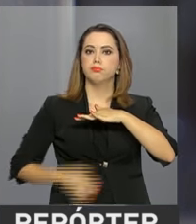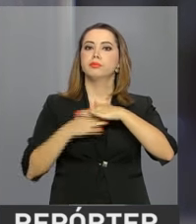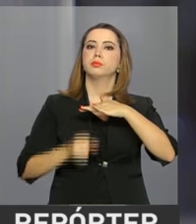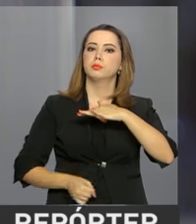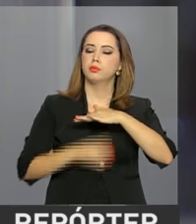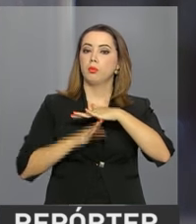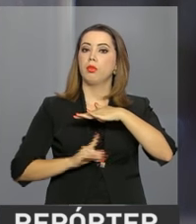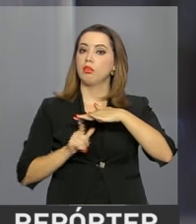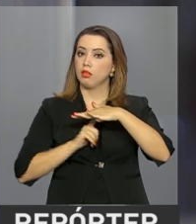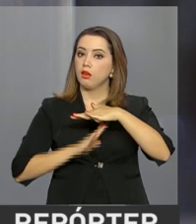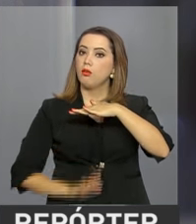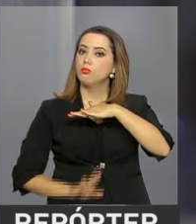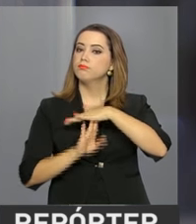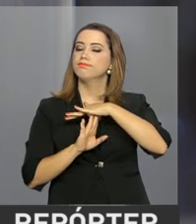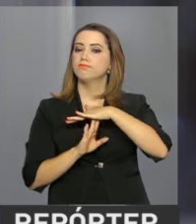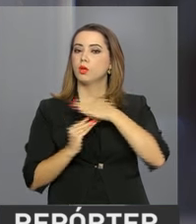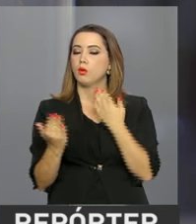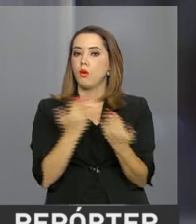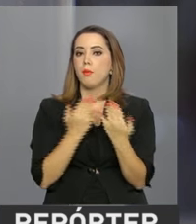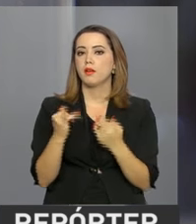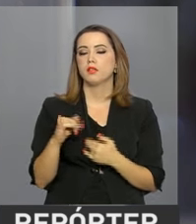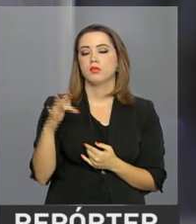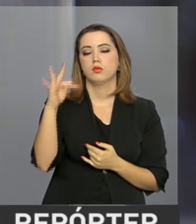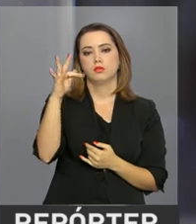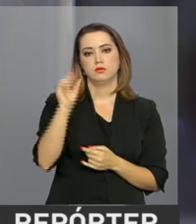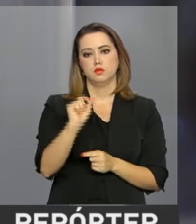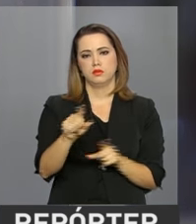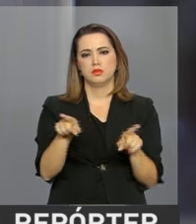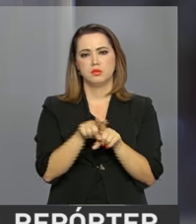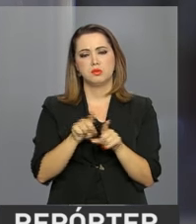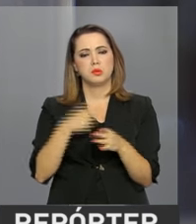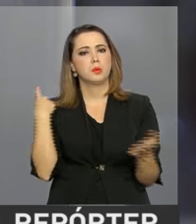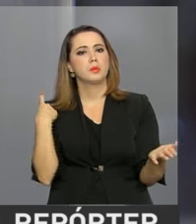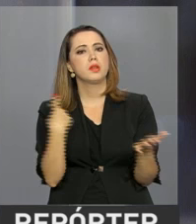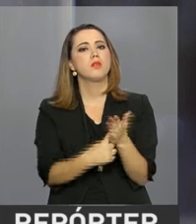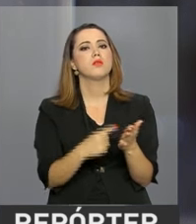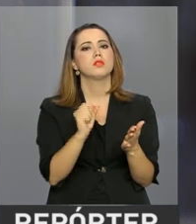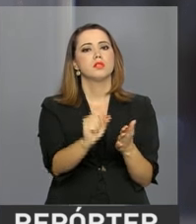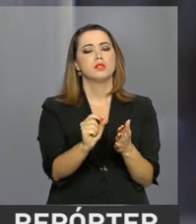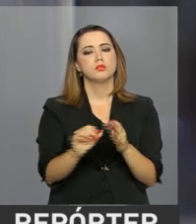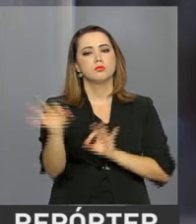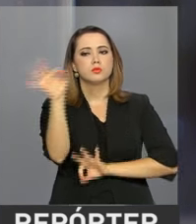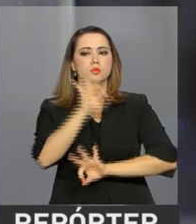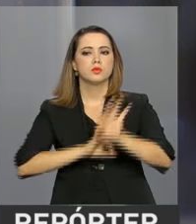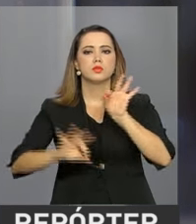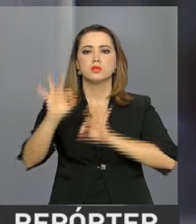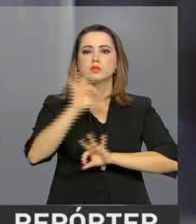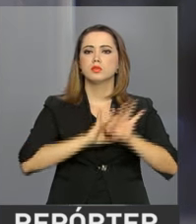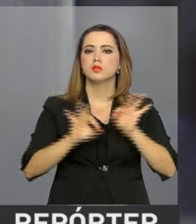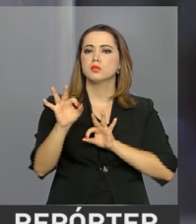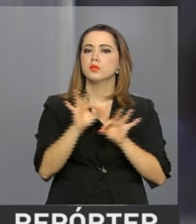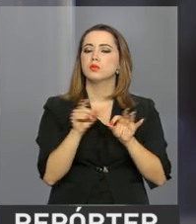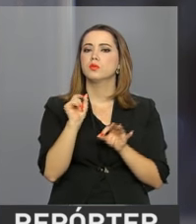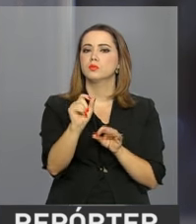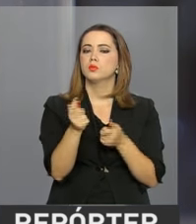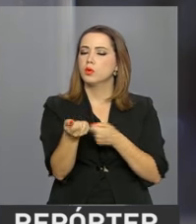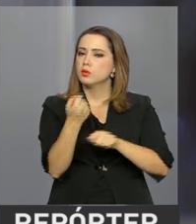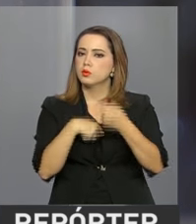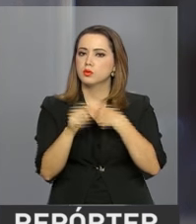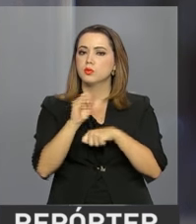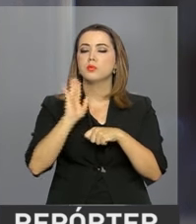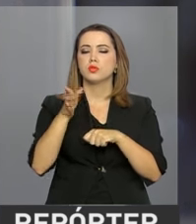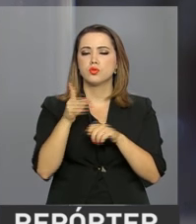nos próximos 20 anos ao índice da inflação ele também afirmou que o planejamento foi pensado considerando que a economia já